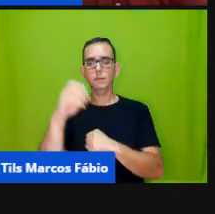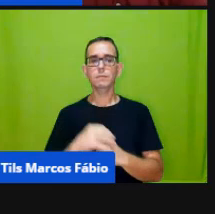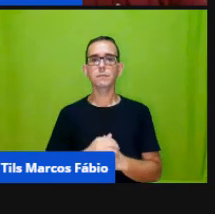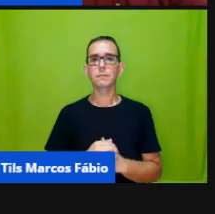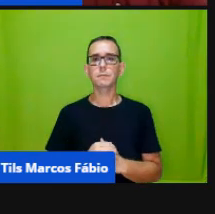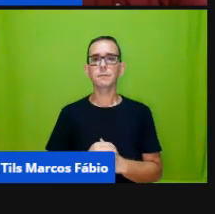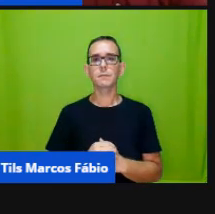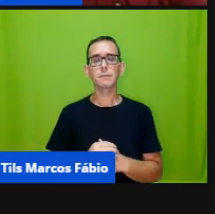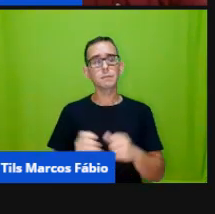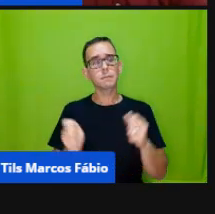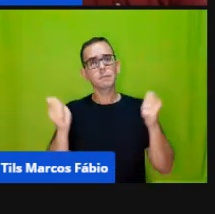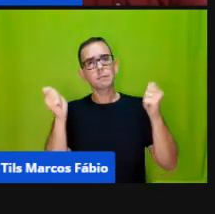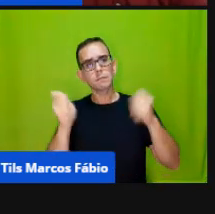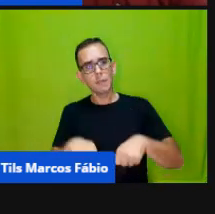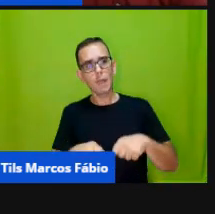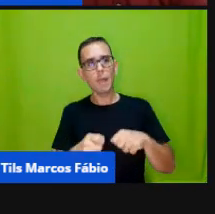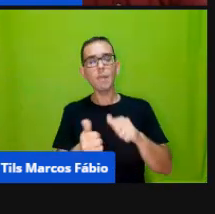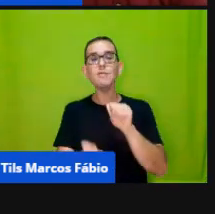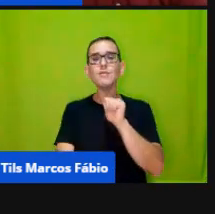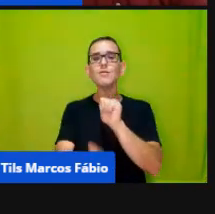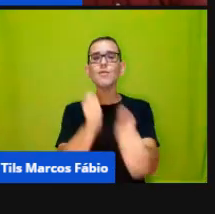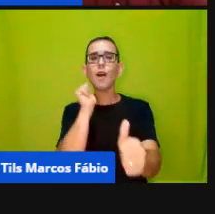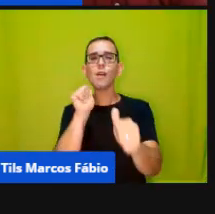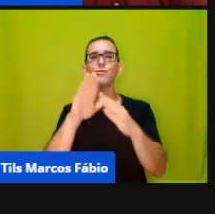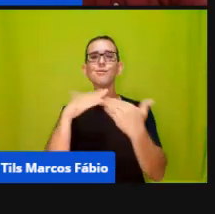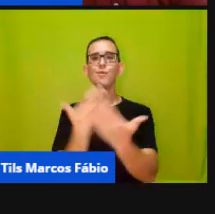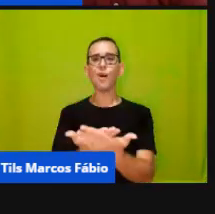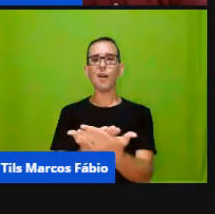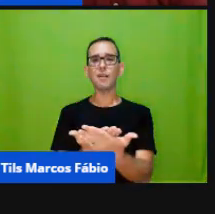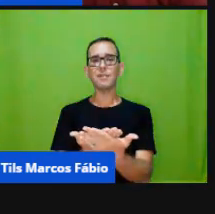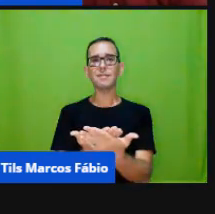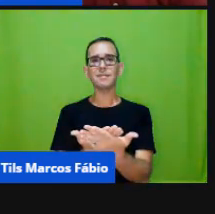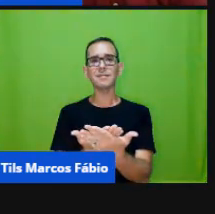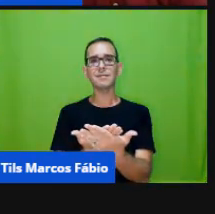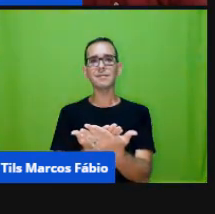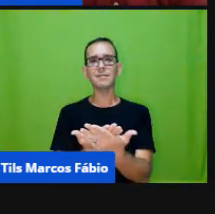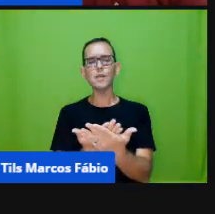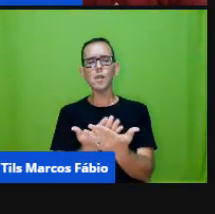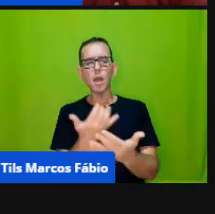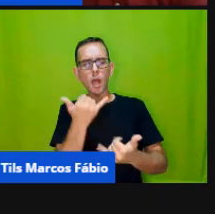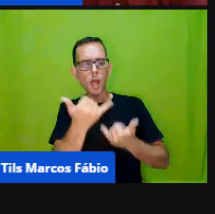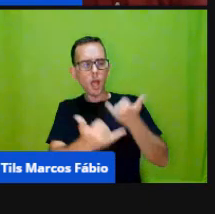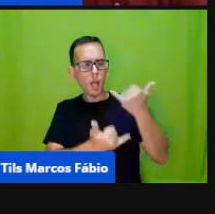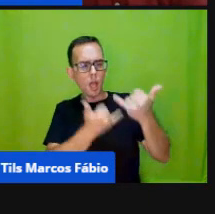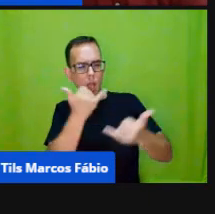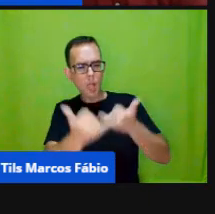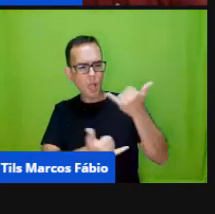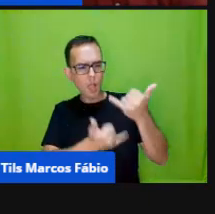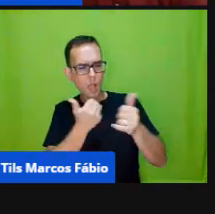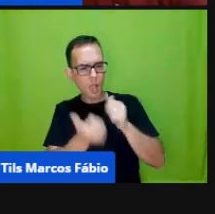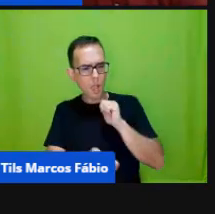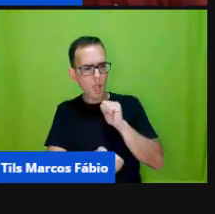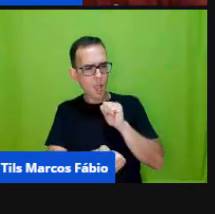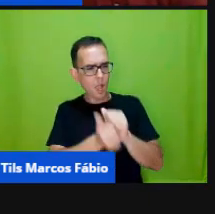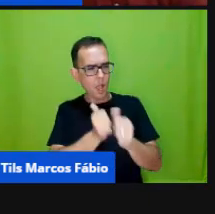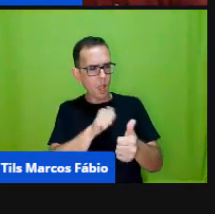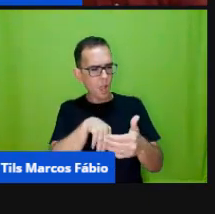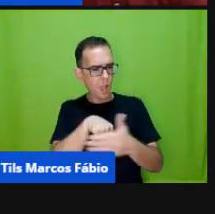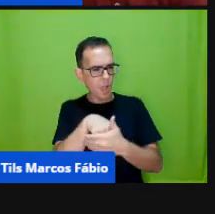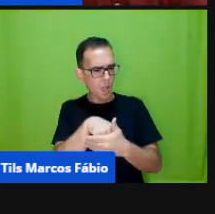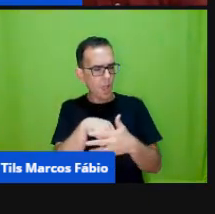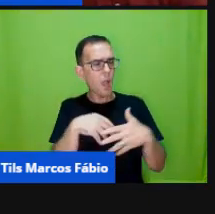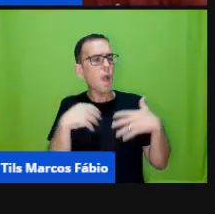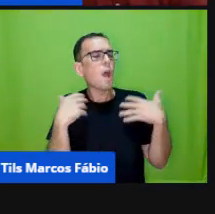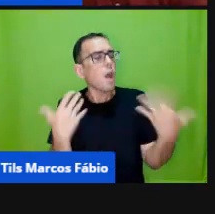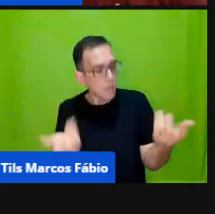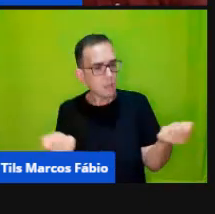Que são os jogos escolares. E aonde isso se funde, os jogos escolares com a educação física? É isso que a gente